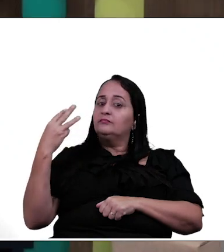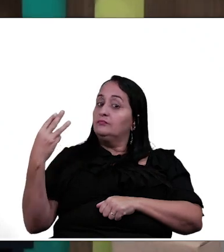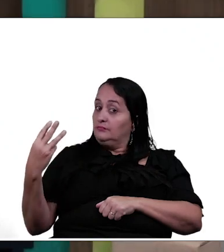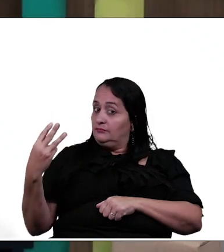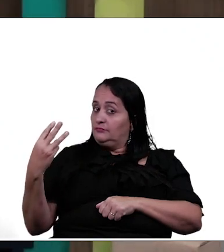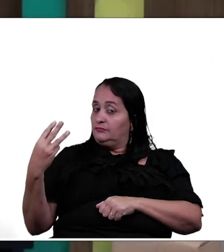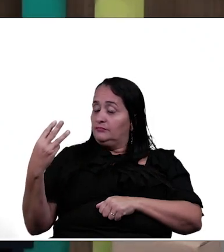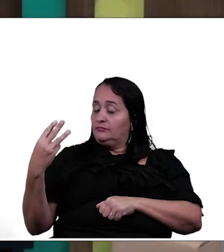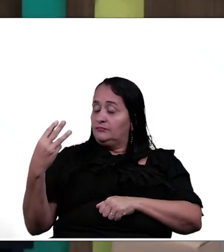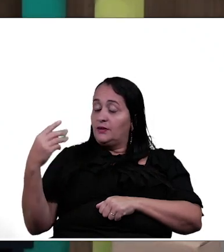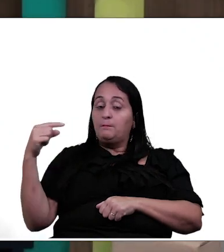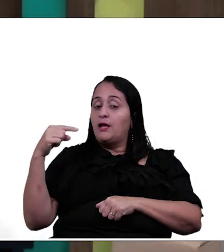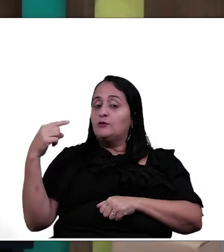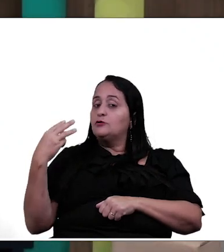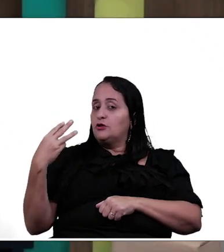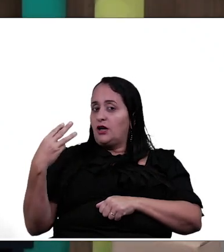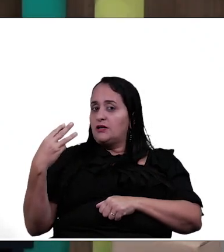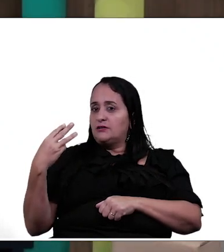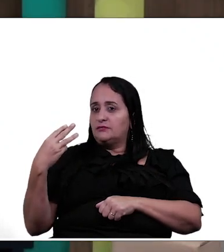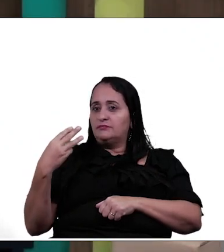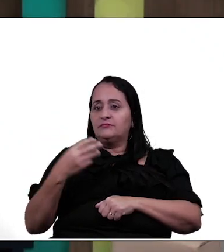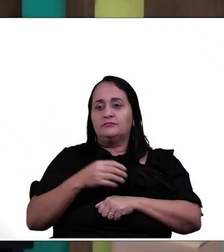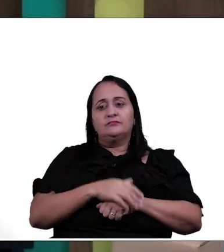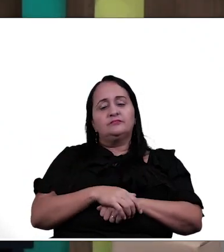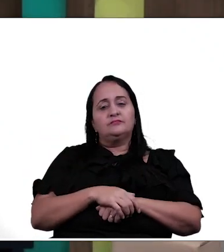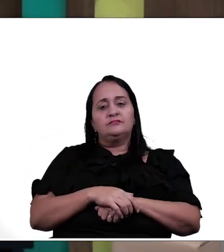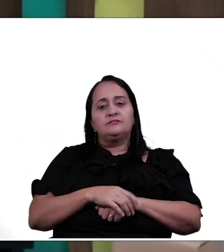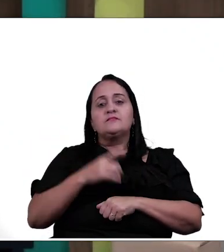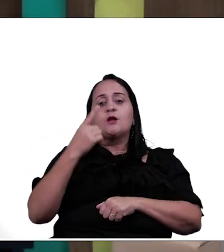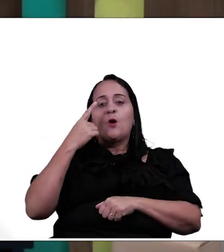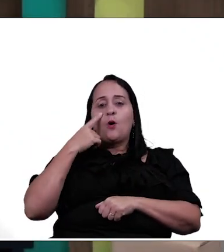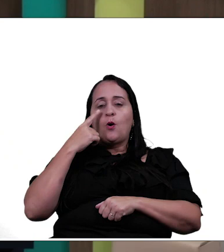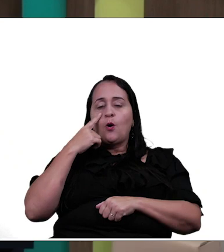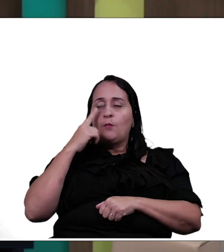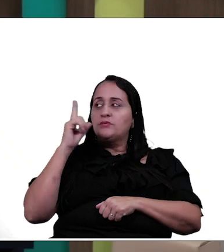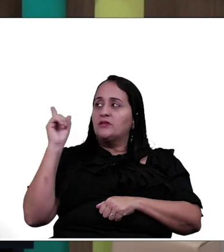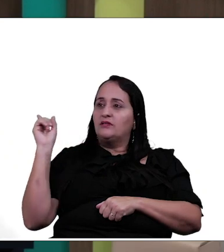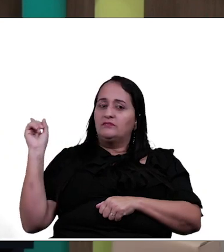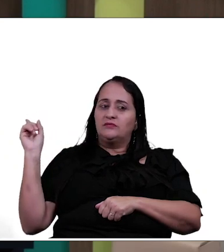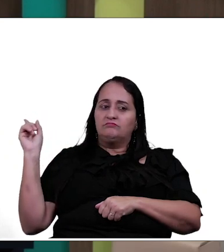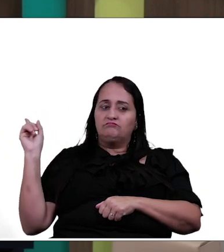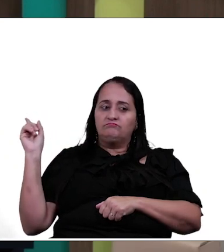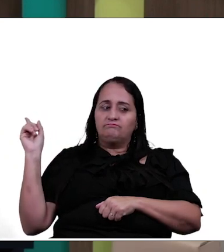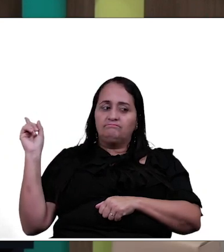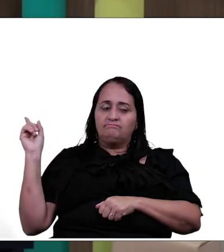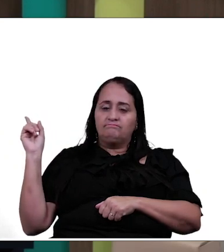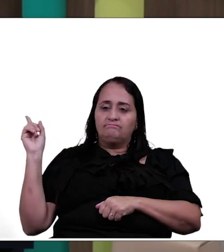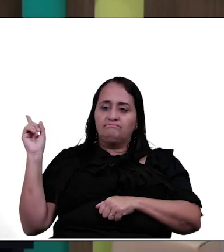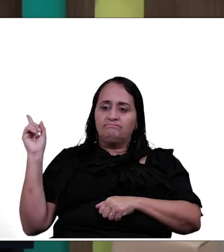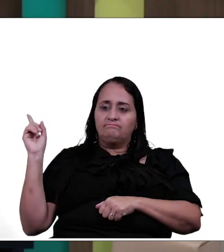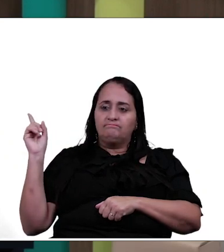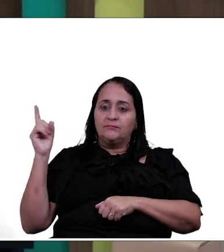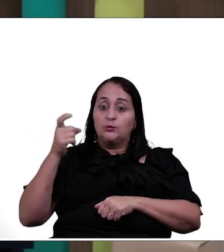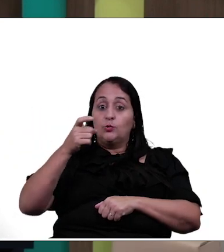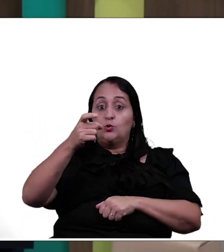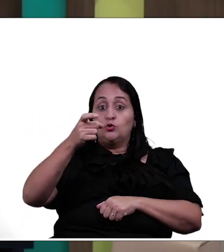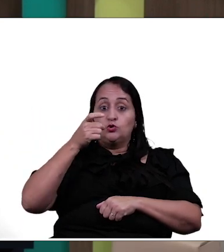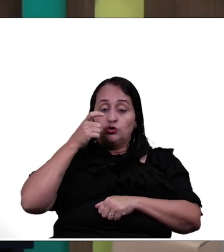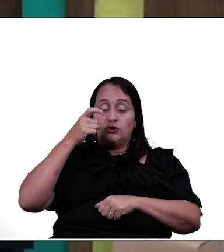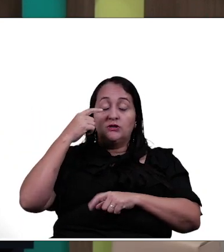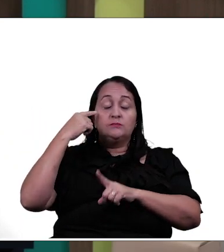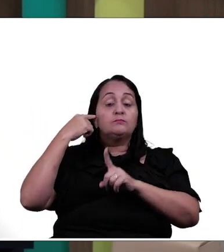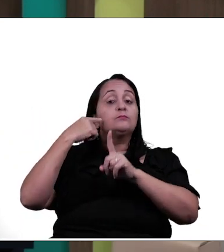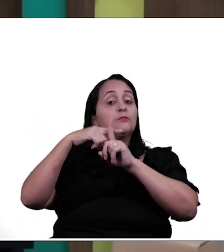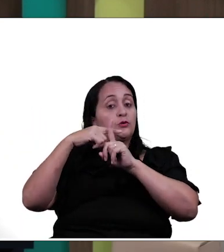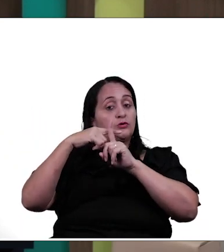isso, nós vimos aqui o nosso desafio do dia, que foi para você